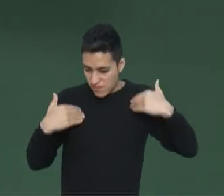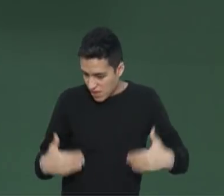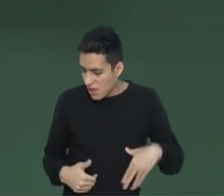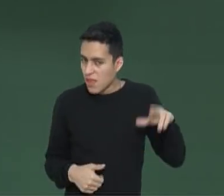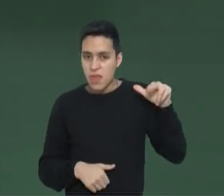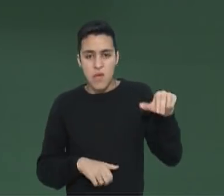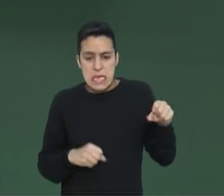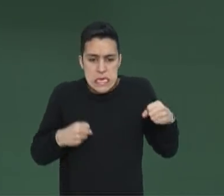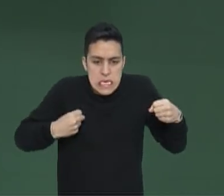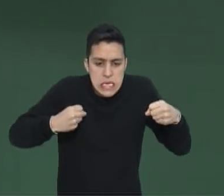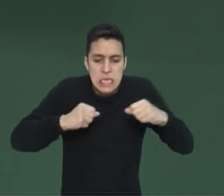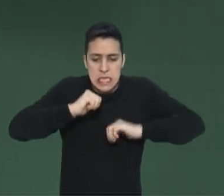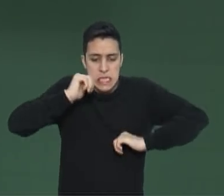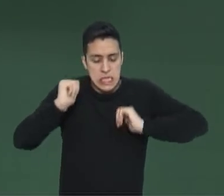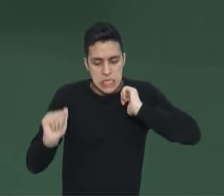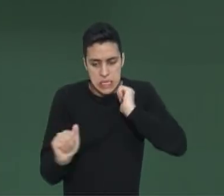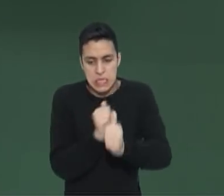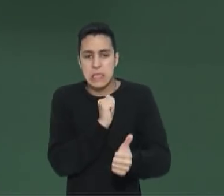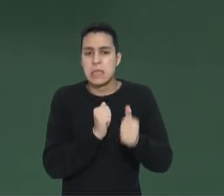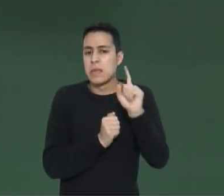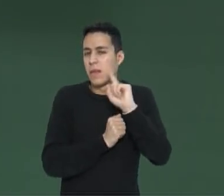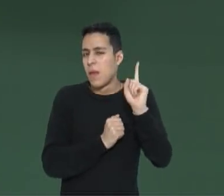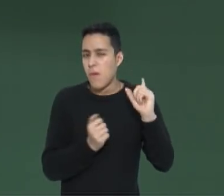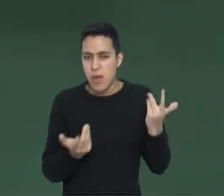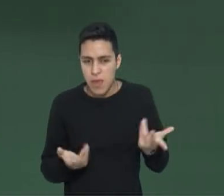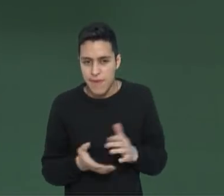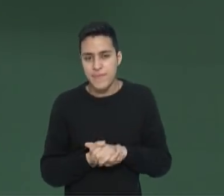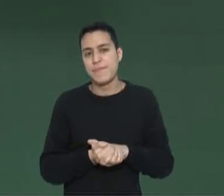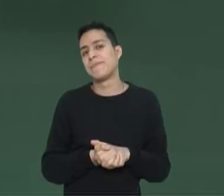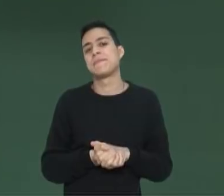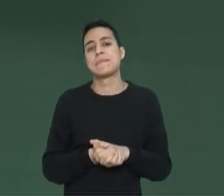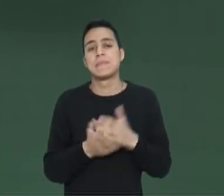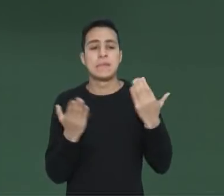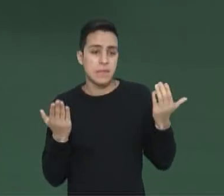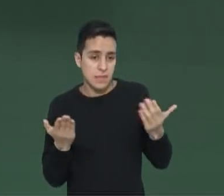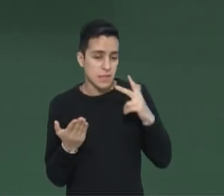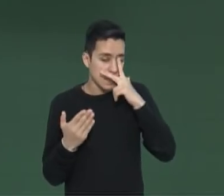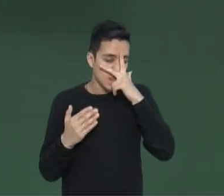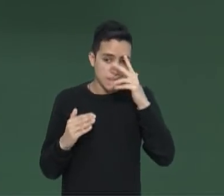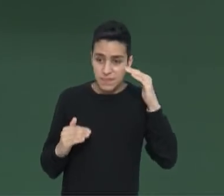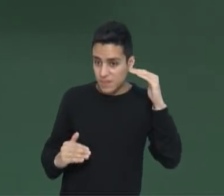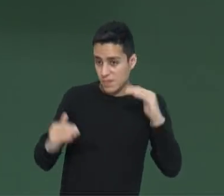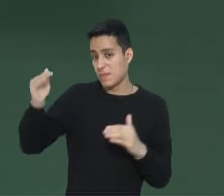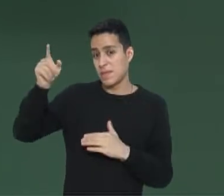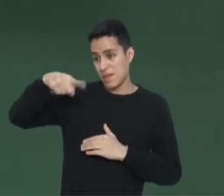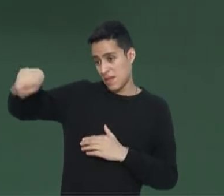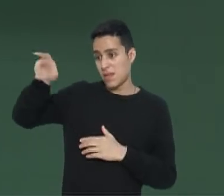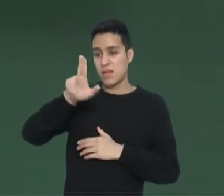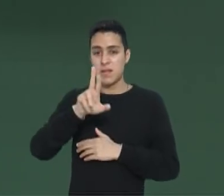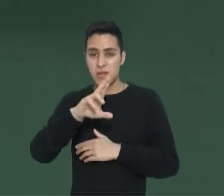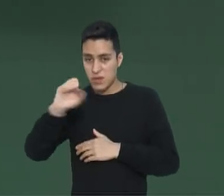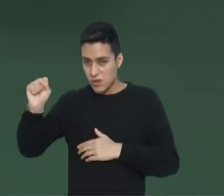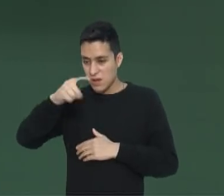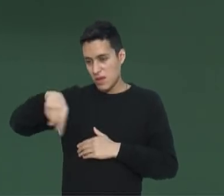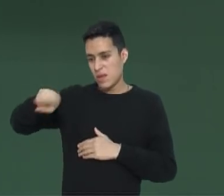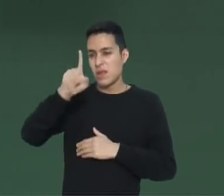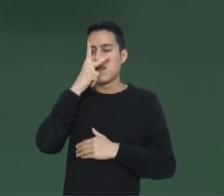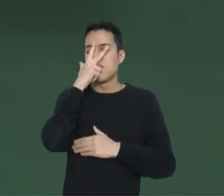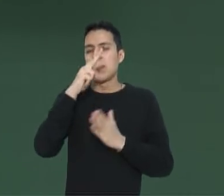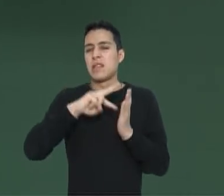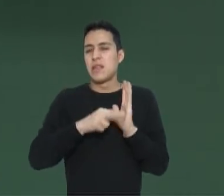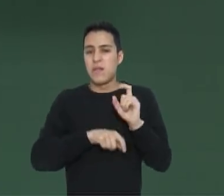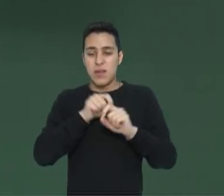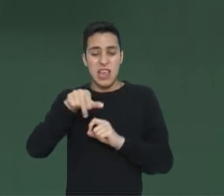uma atividade esportiva totalmente física. Então, a superioridade soviética no xadrez